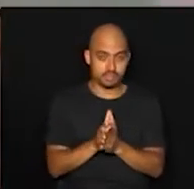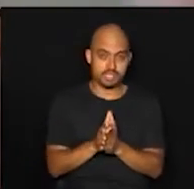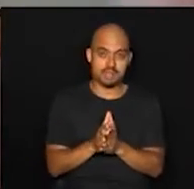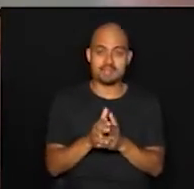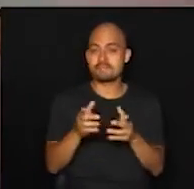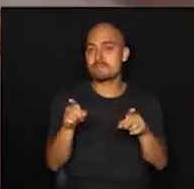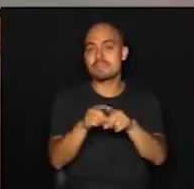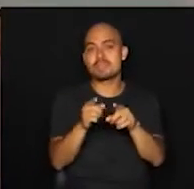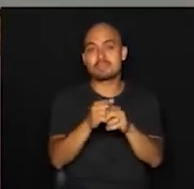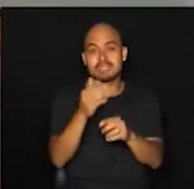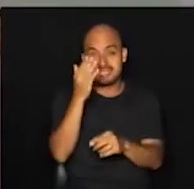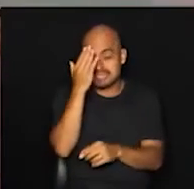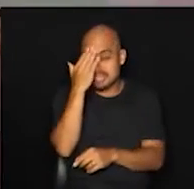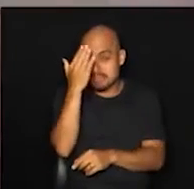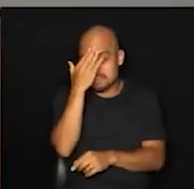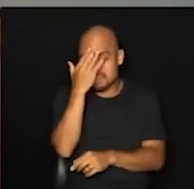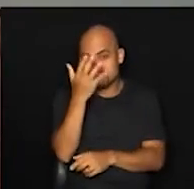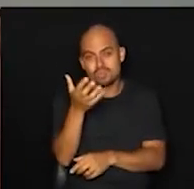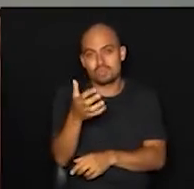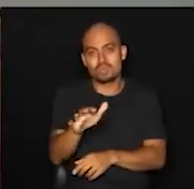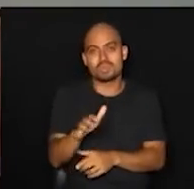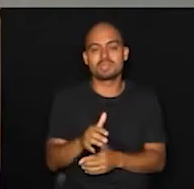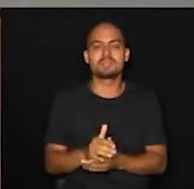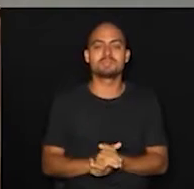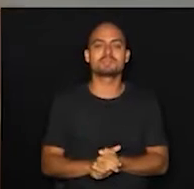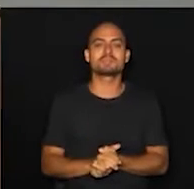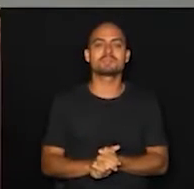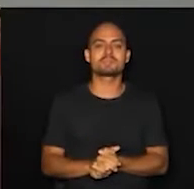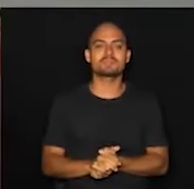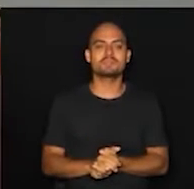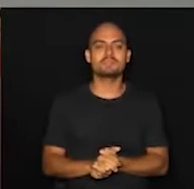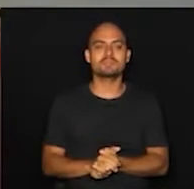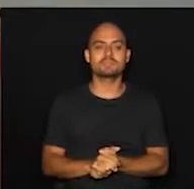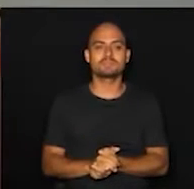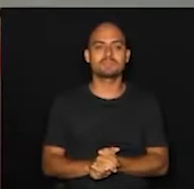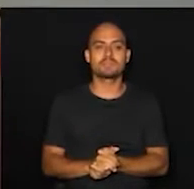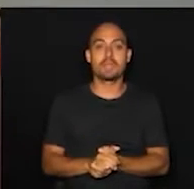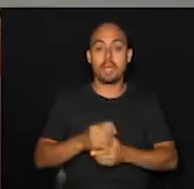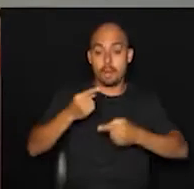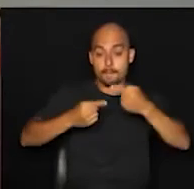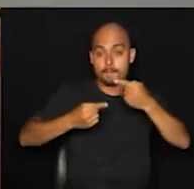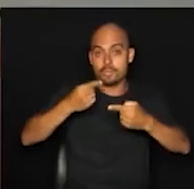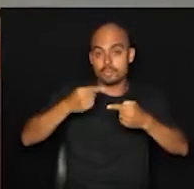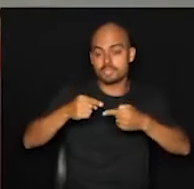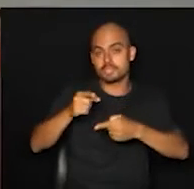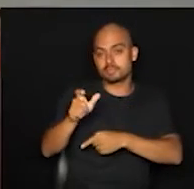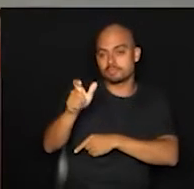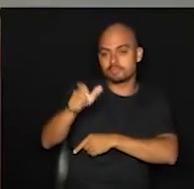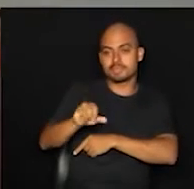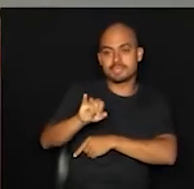queria saber nesse tipo de coisa. A política para ela só tinha